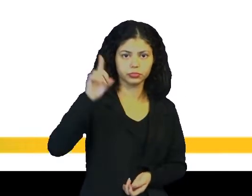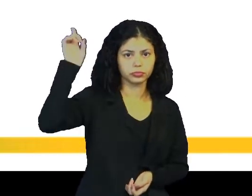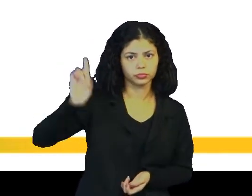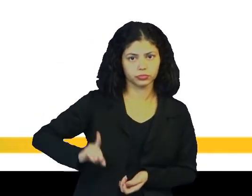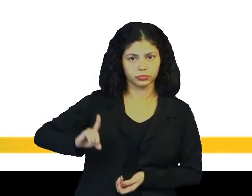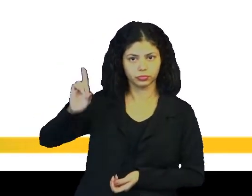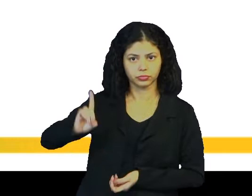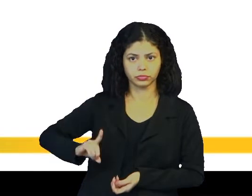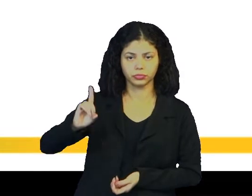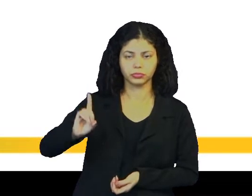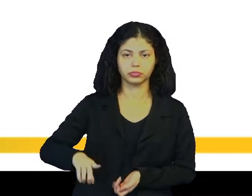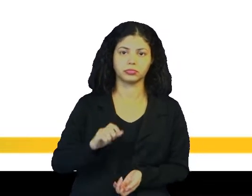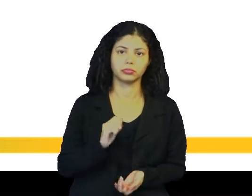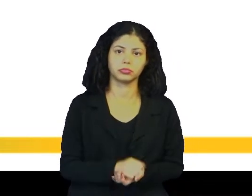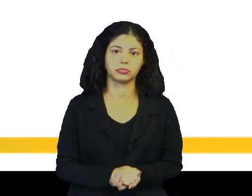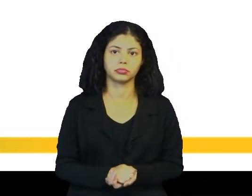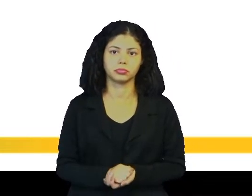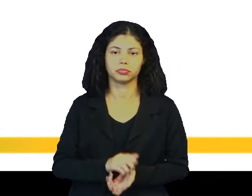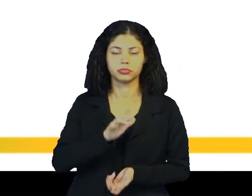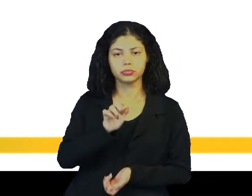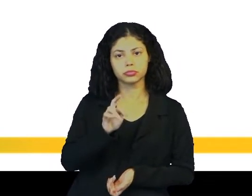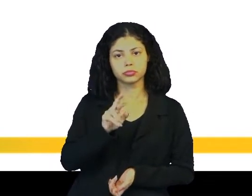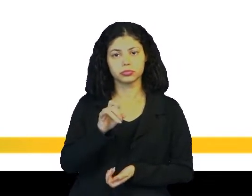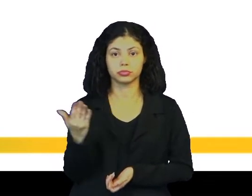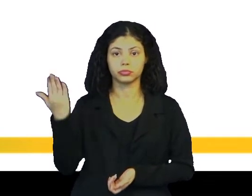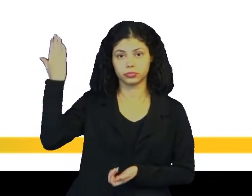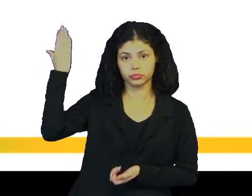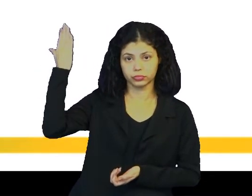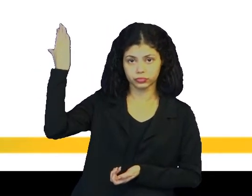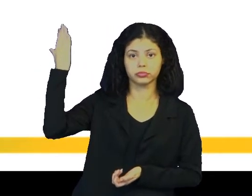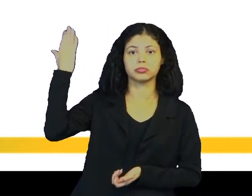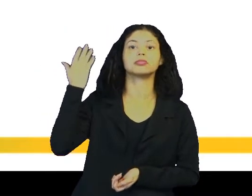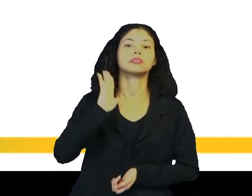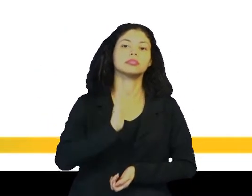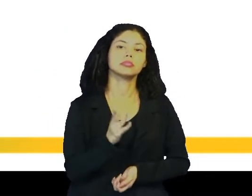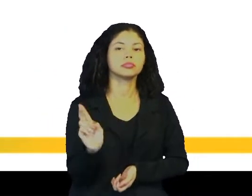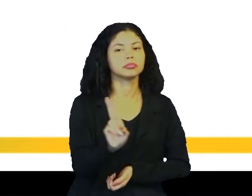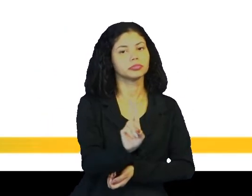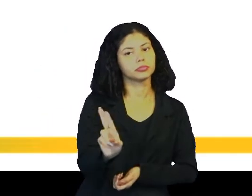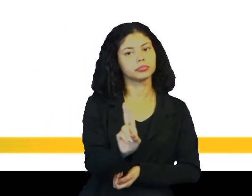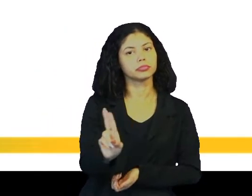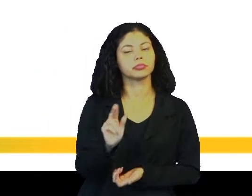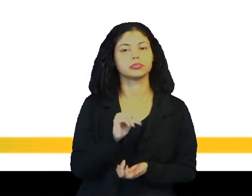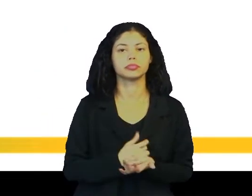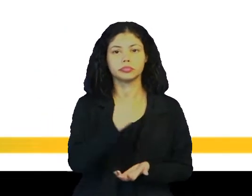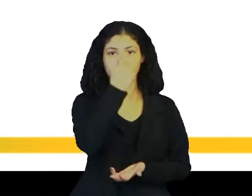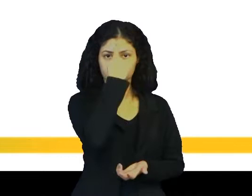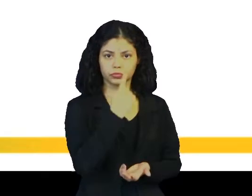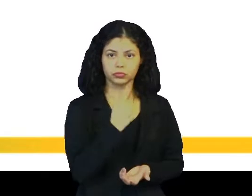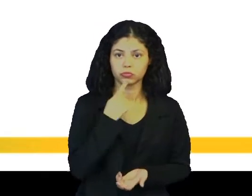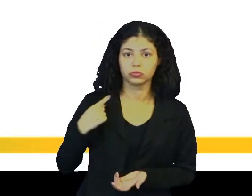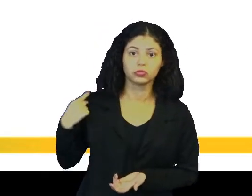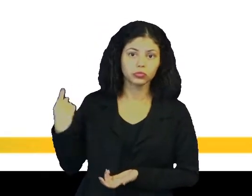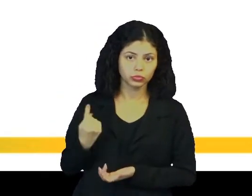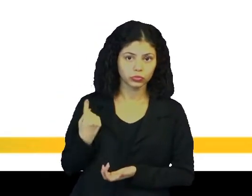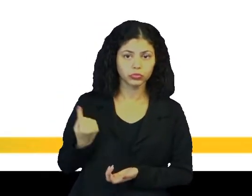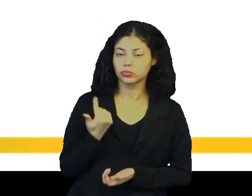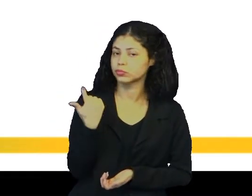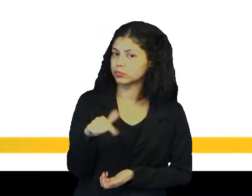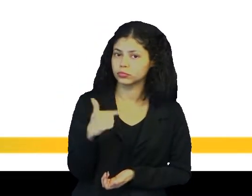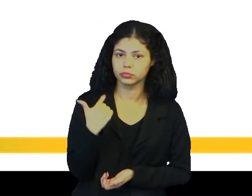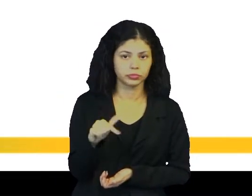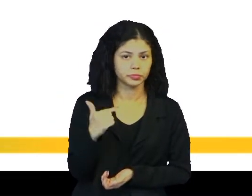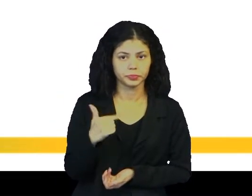olha só, nós temos a esfinge, E é uma imagem que nós chamamos de figura única, ou seja, ela não